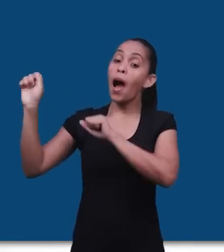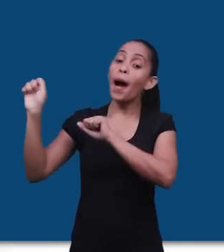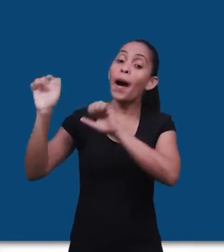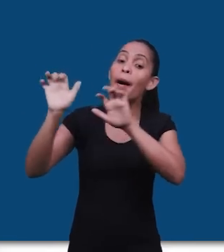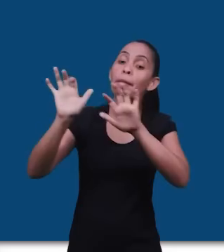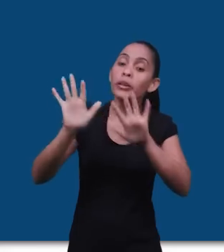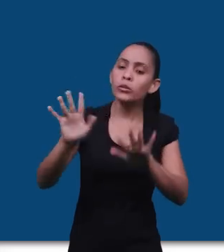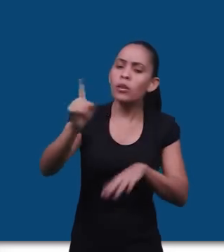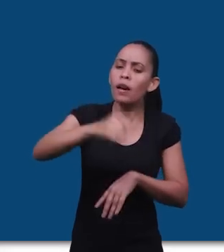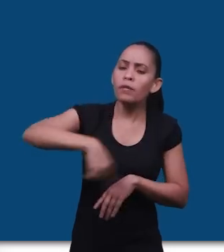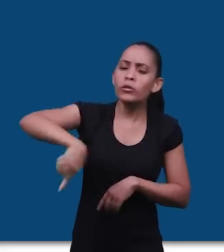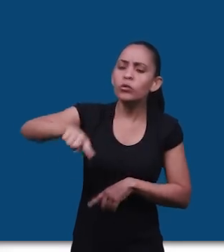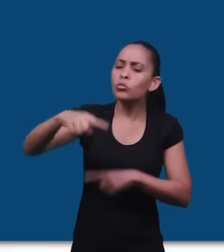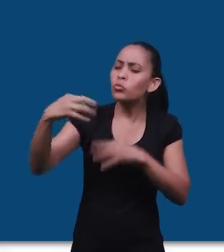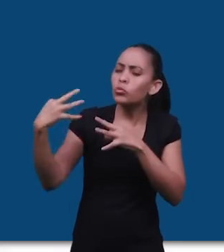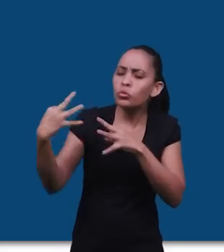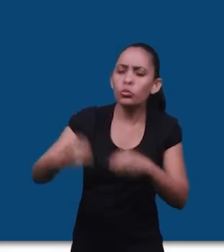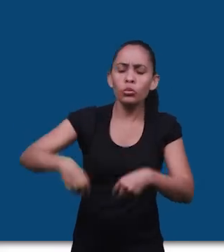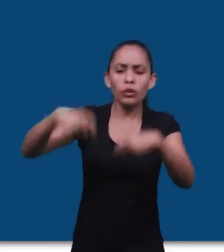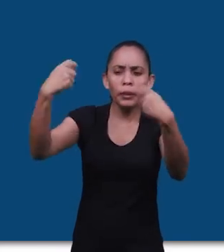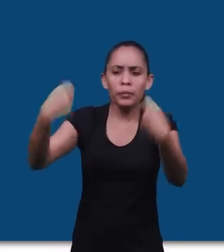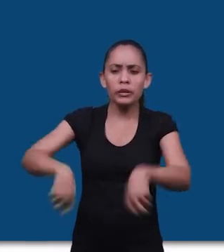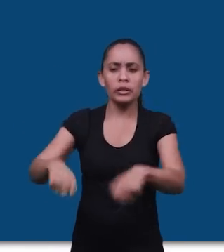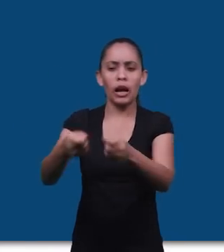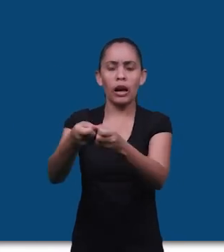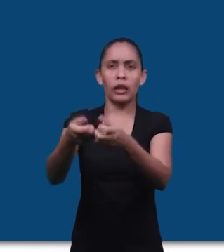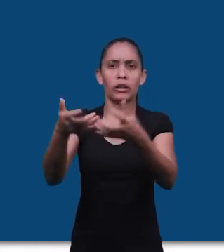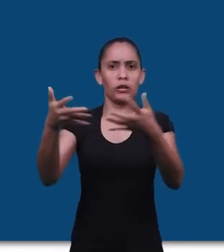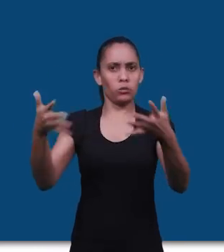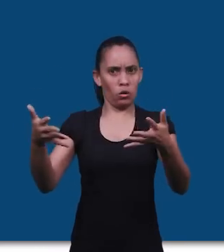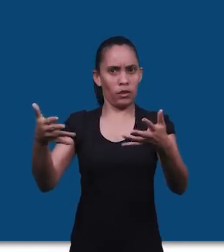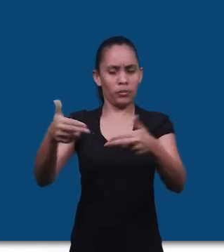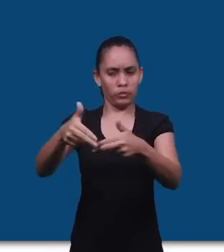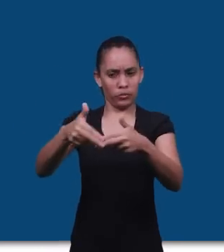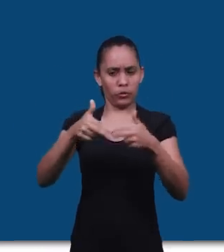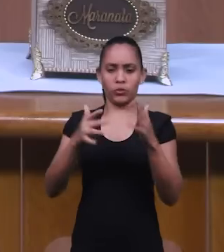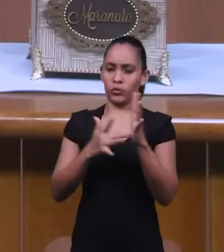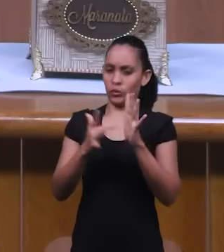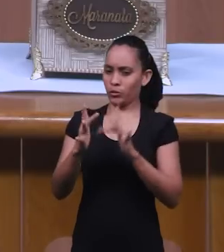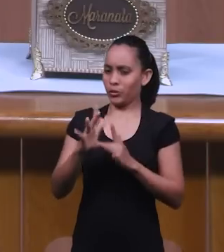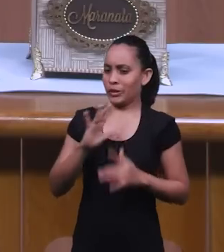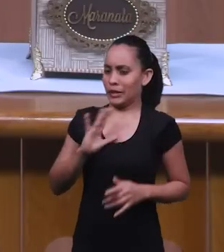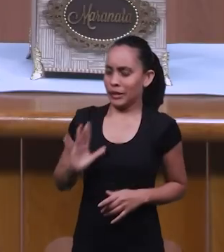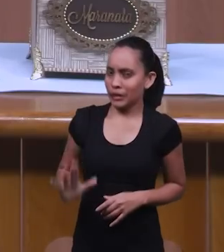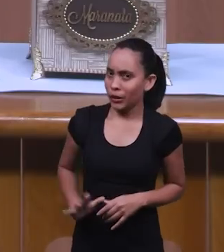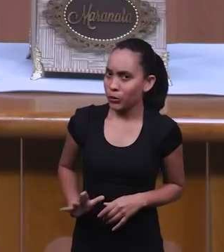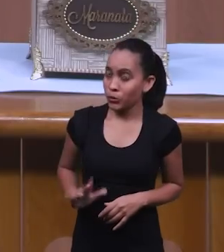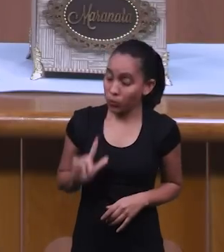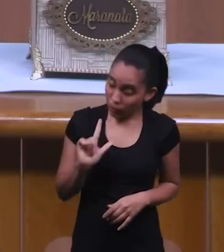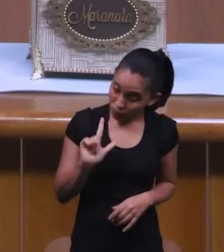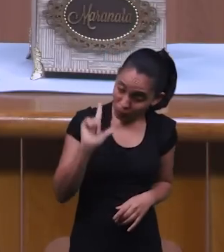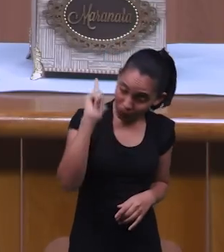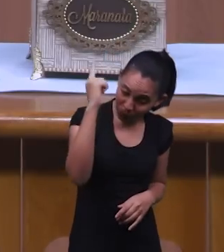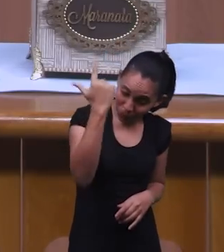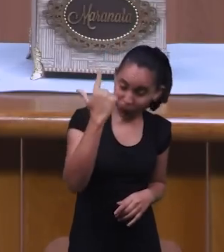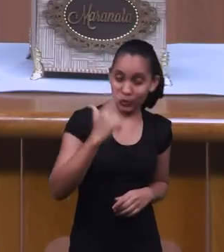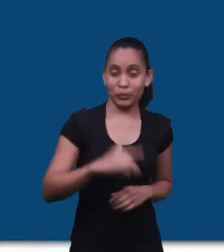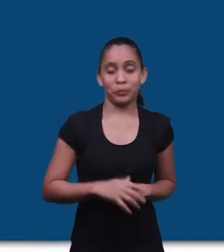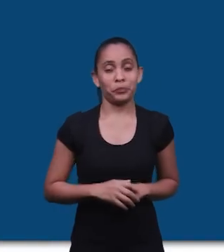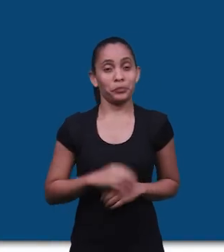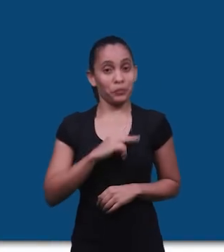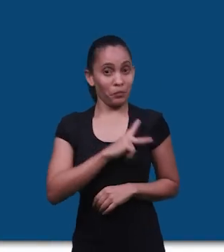vossas necessidades em glória por Cristo Jesus. Em outro lugar, Paulo diz